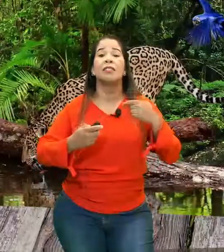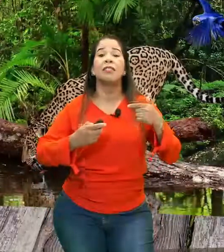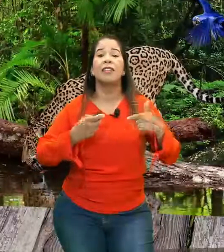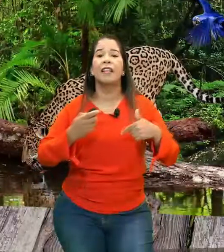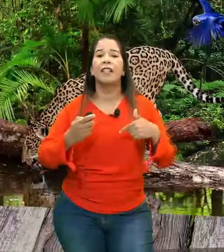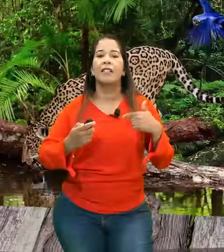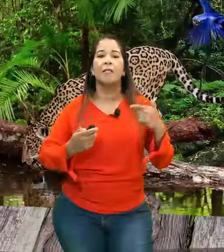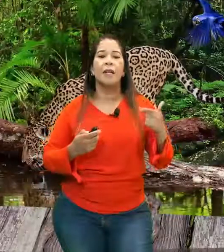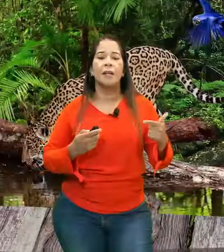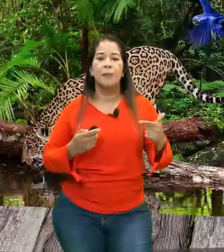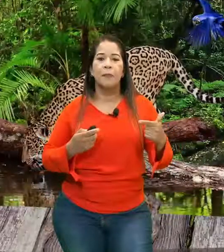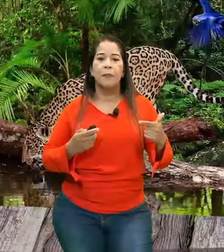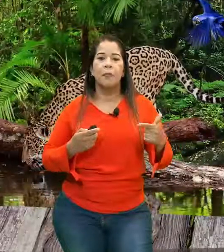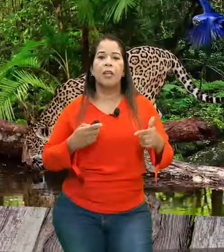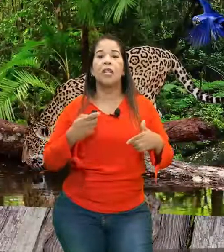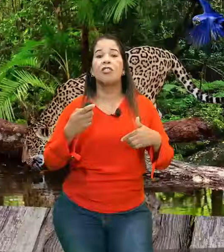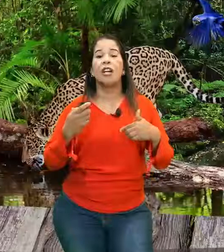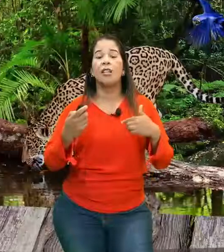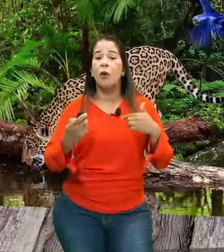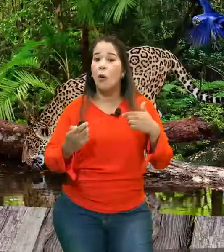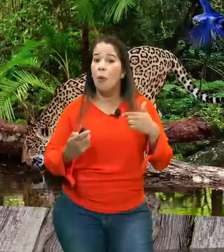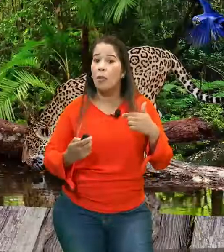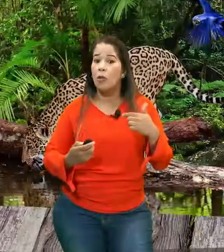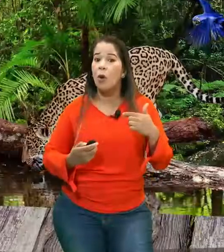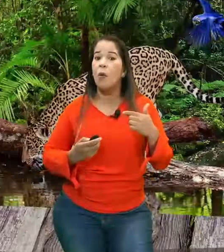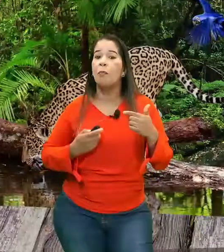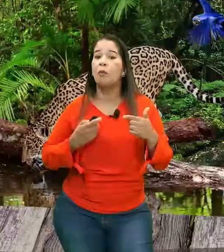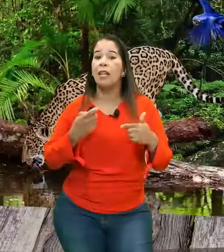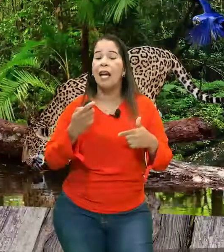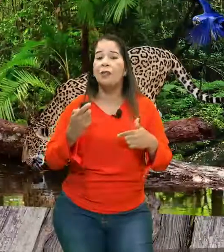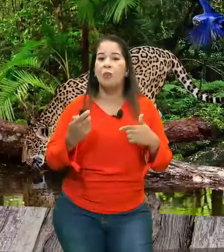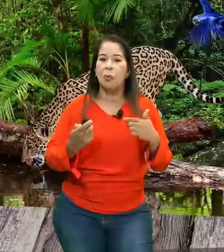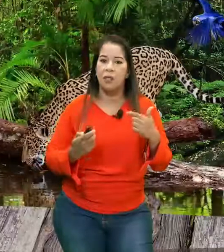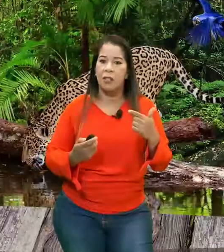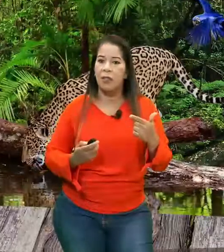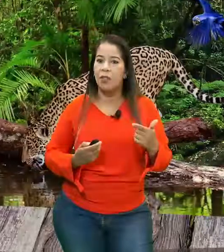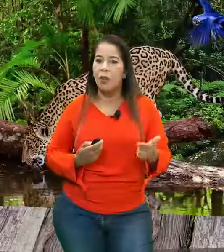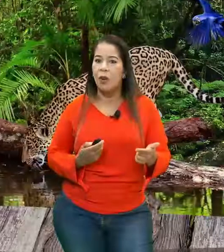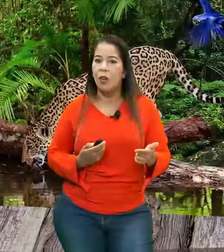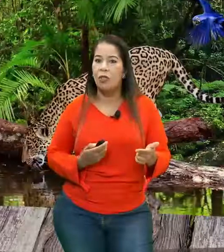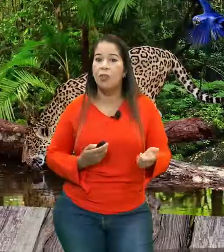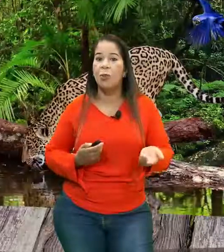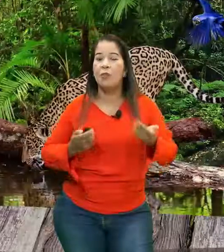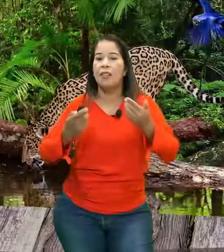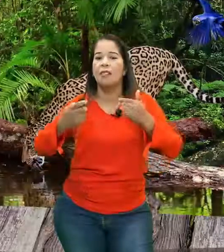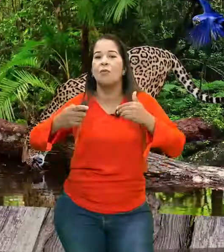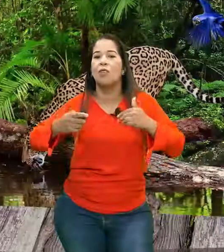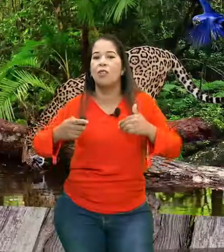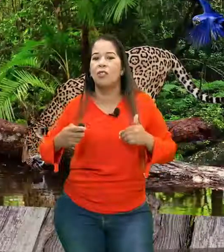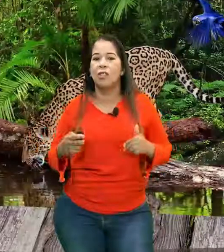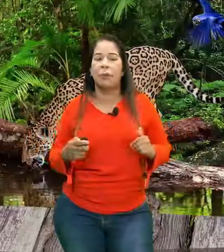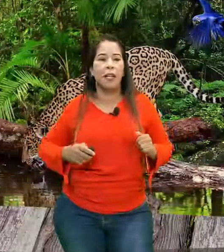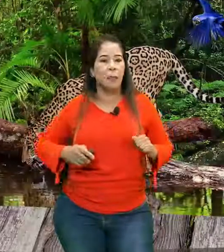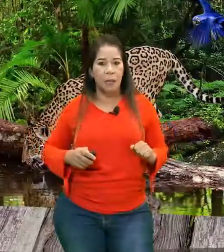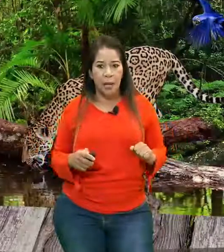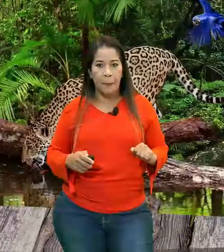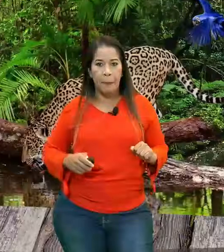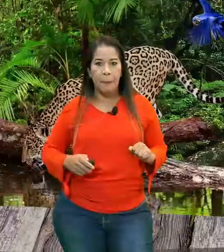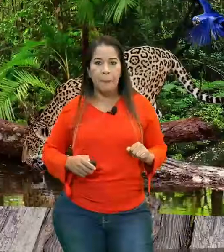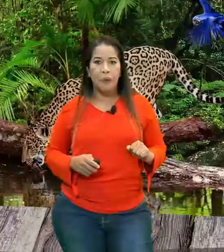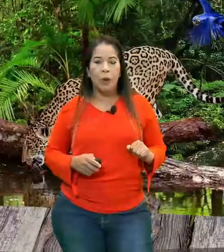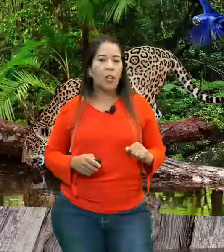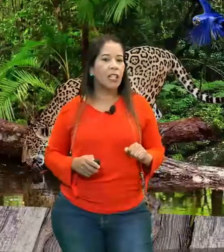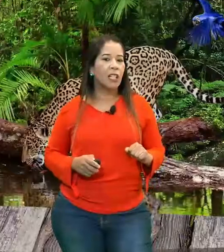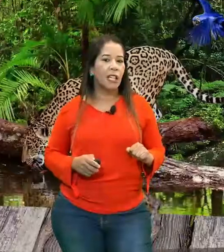algumas mudanças internas também. Porque ele já começou a mudar o seu processo fisiológico de obtenção de oxigênio para